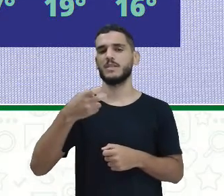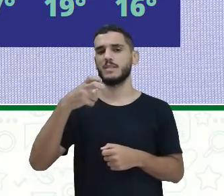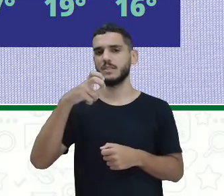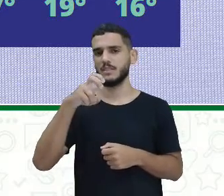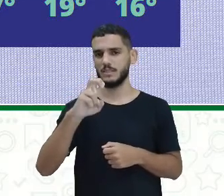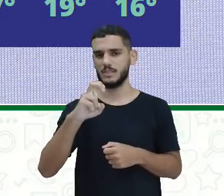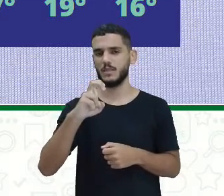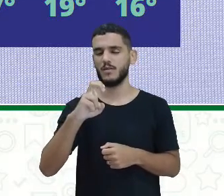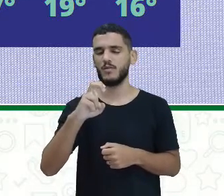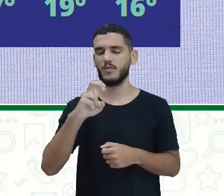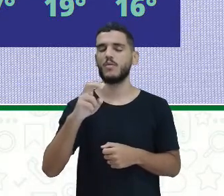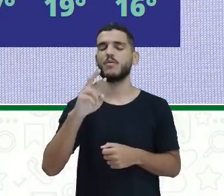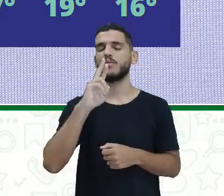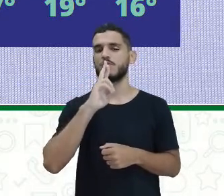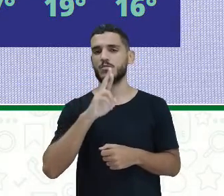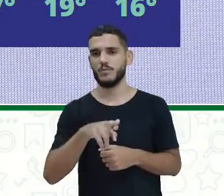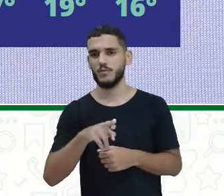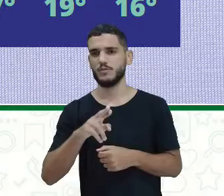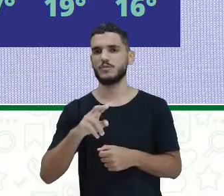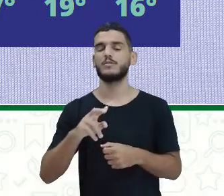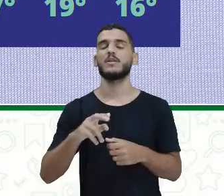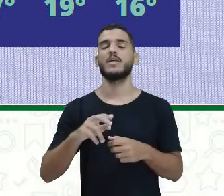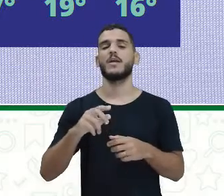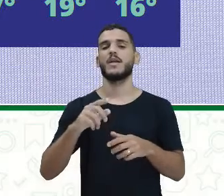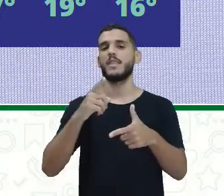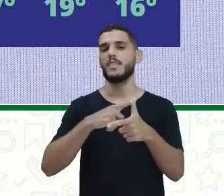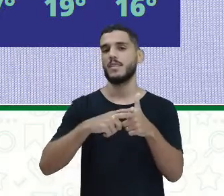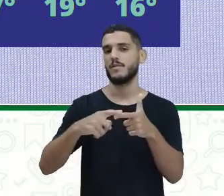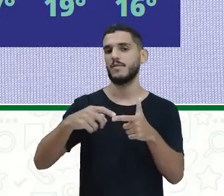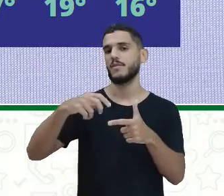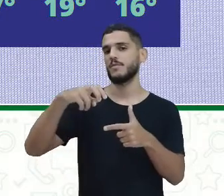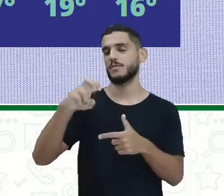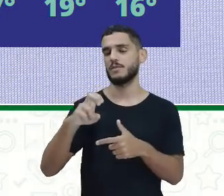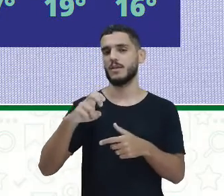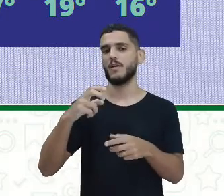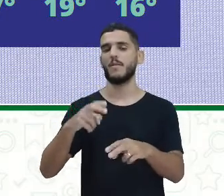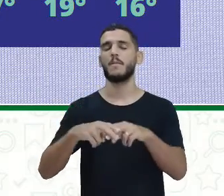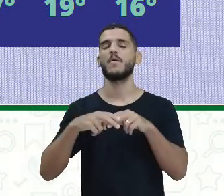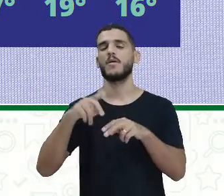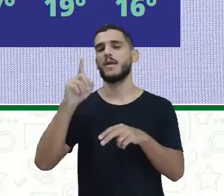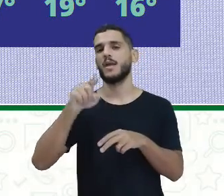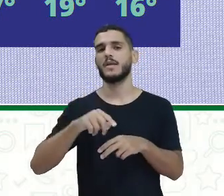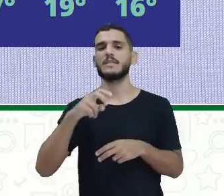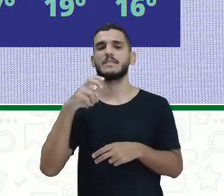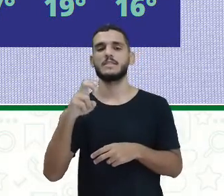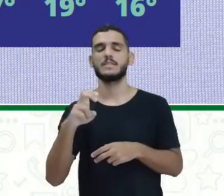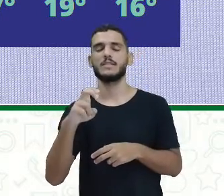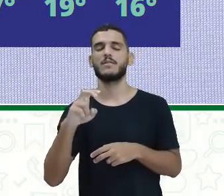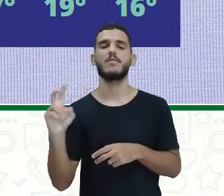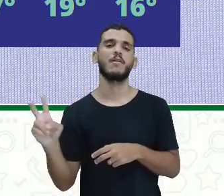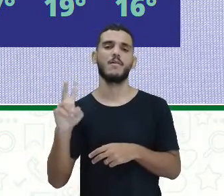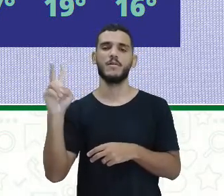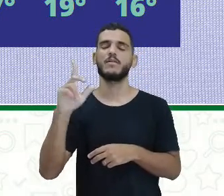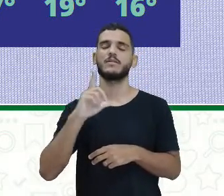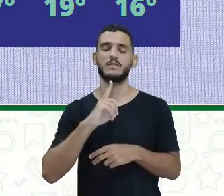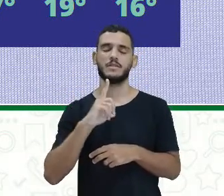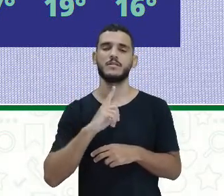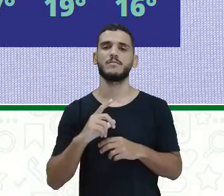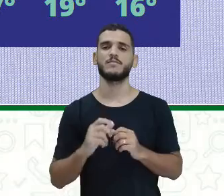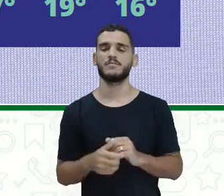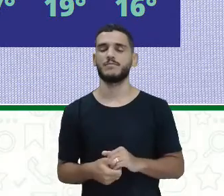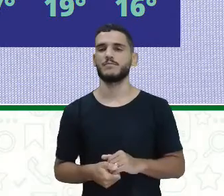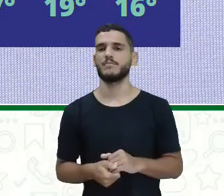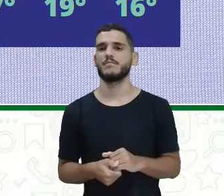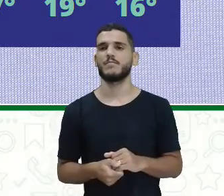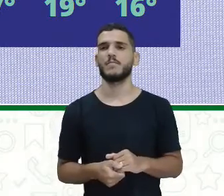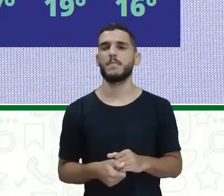os 5 valores e dividir por 5, porque são 5 valores que eu tenho, certo? Lá